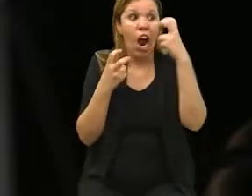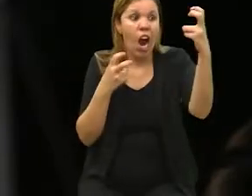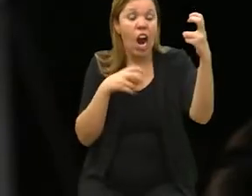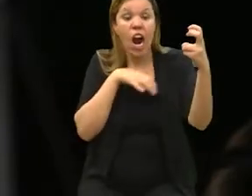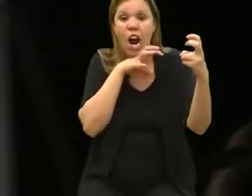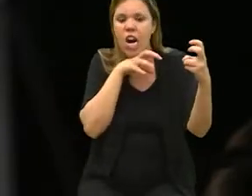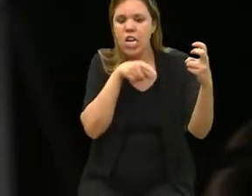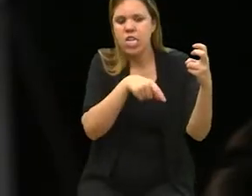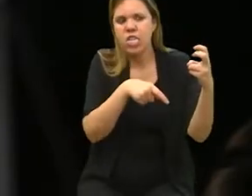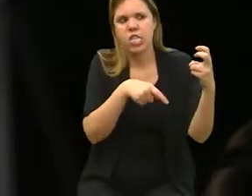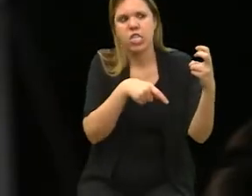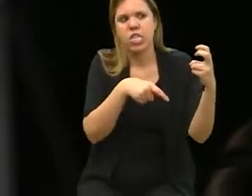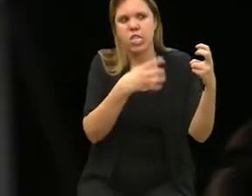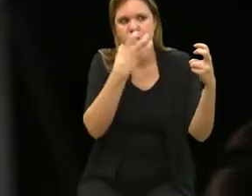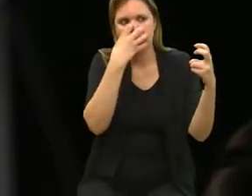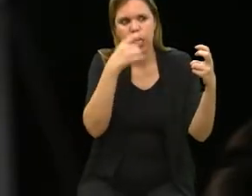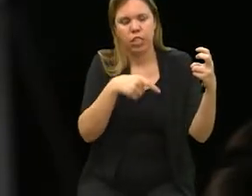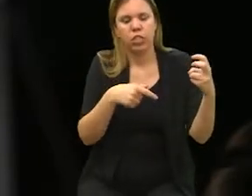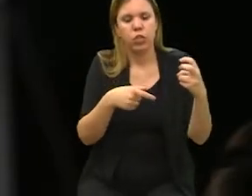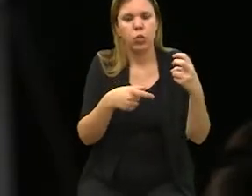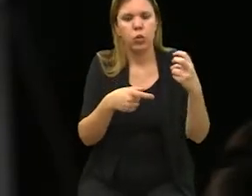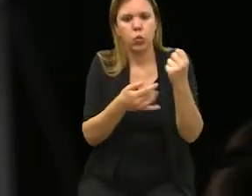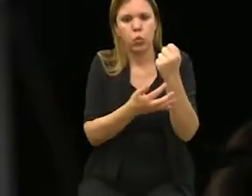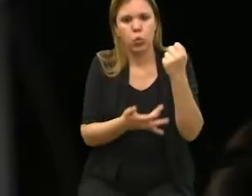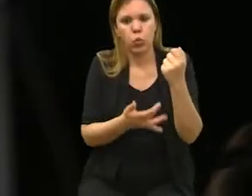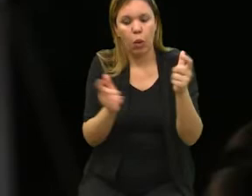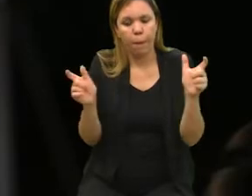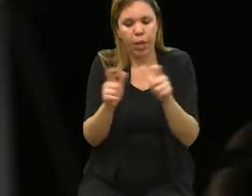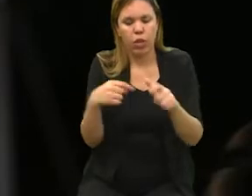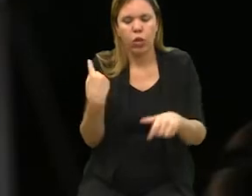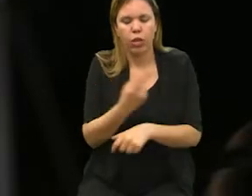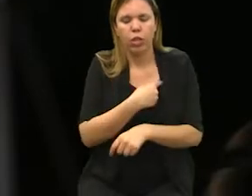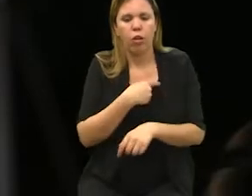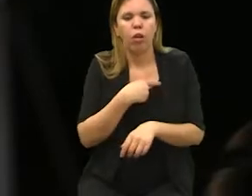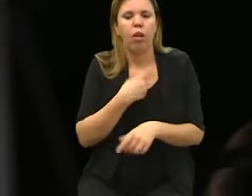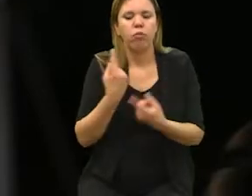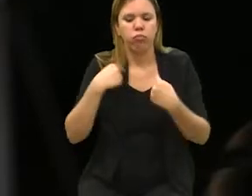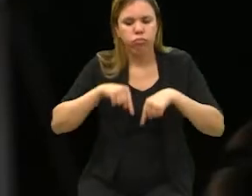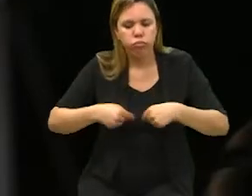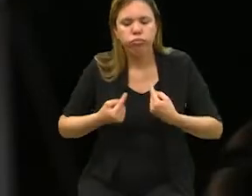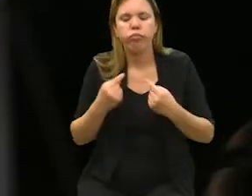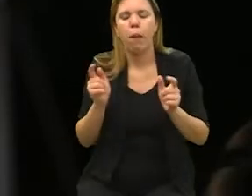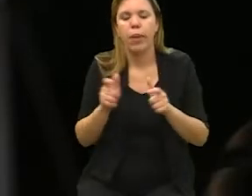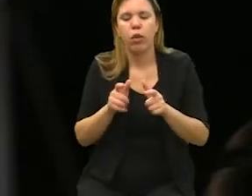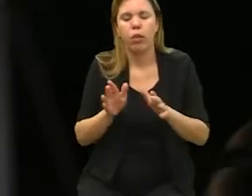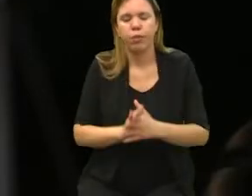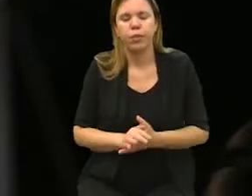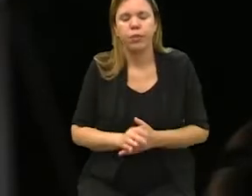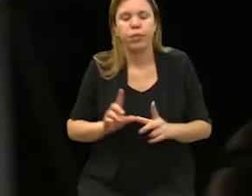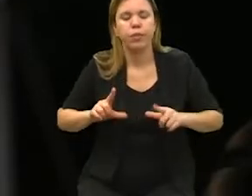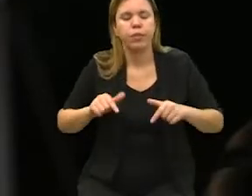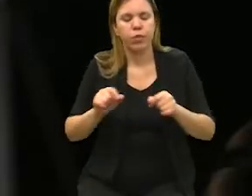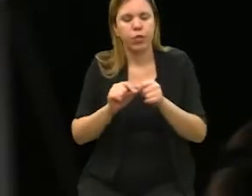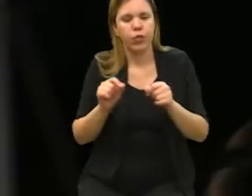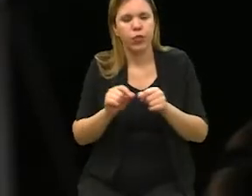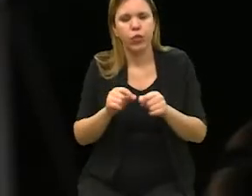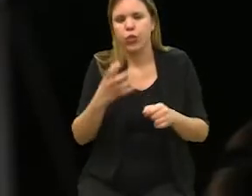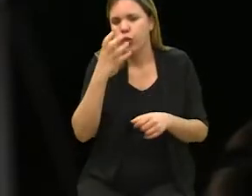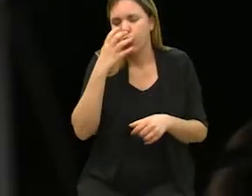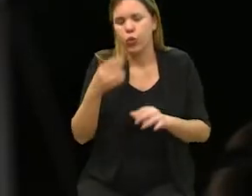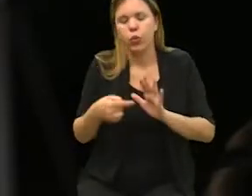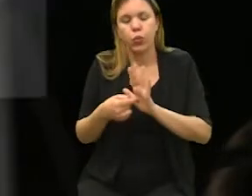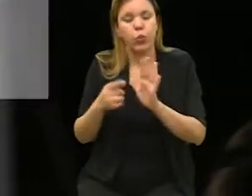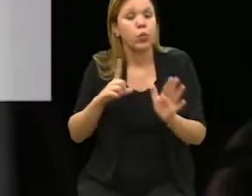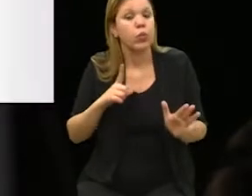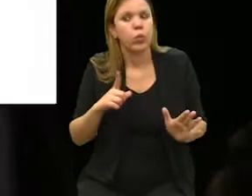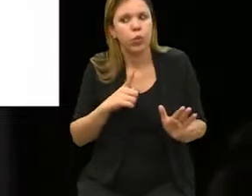rápido. A ação é rápida, porque ele é de uma corrente sanguínea bem menor do que a nossa. E as reações que ele pode ter,